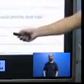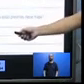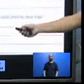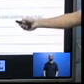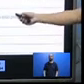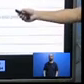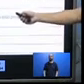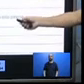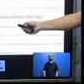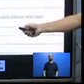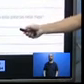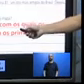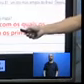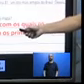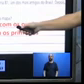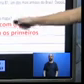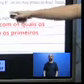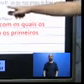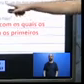gente voltar aqui, ó,